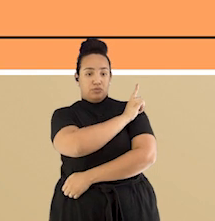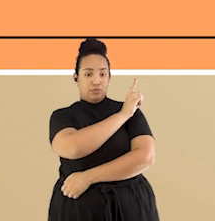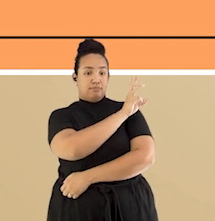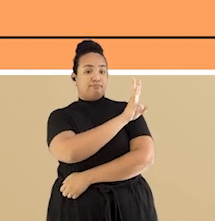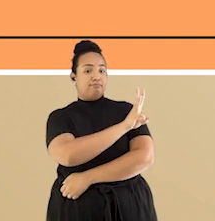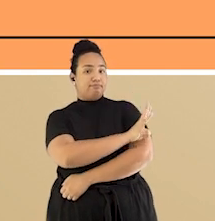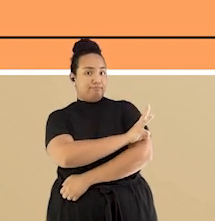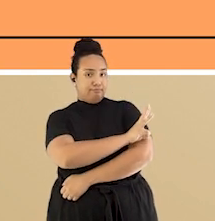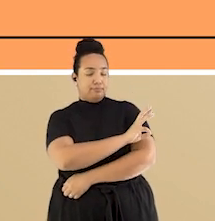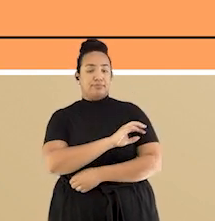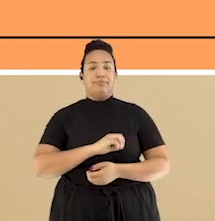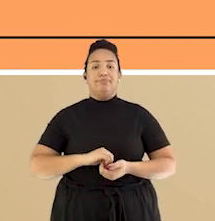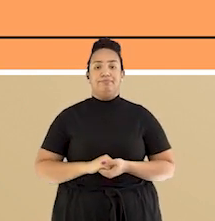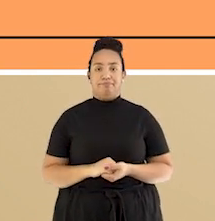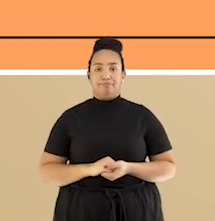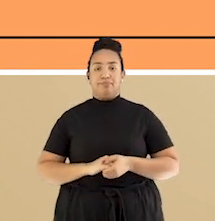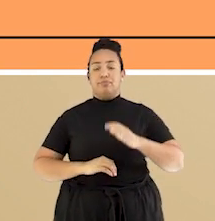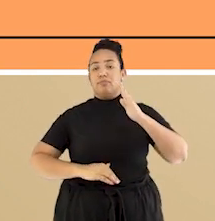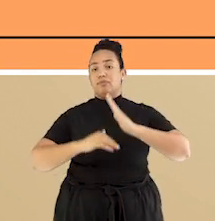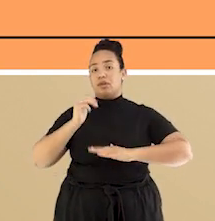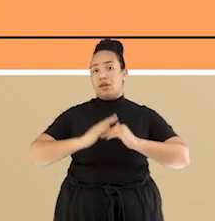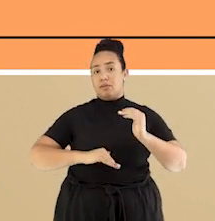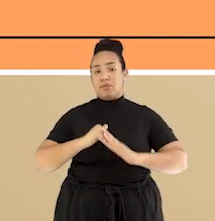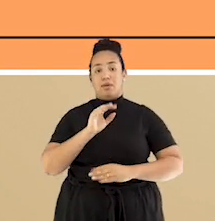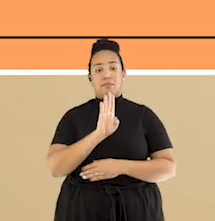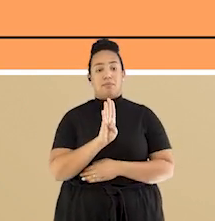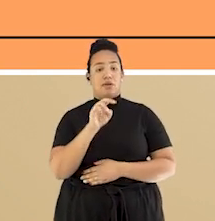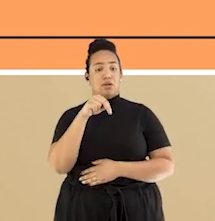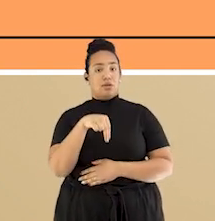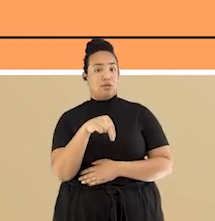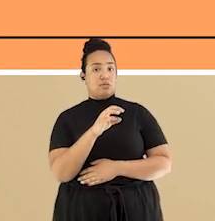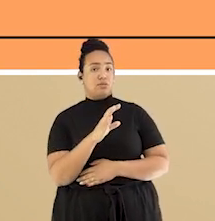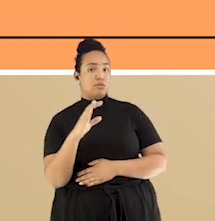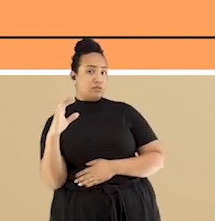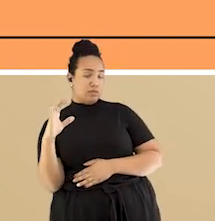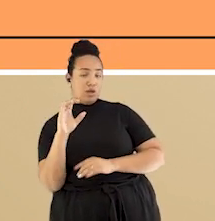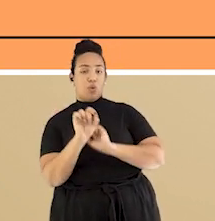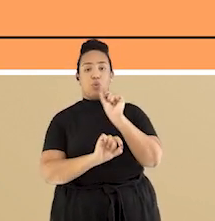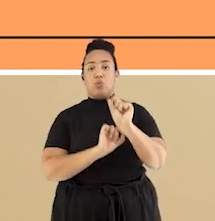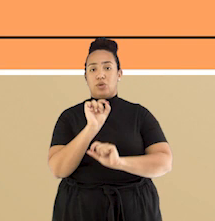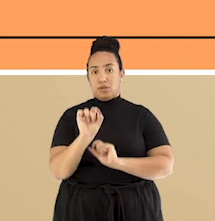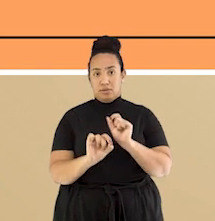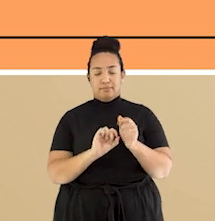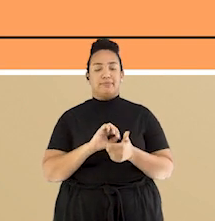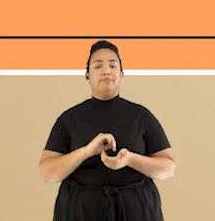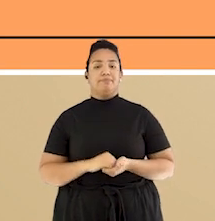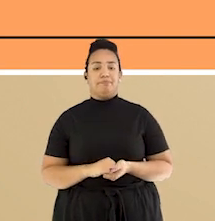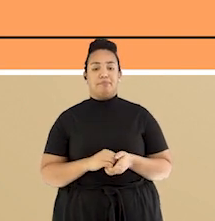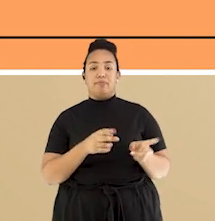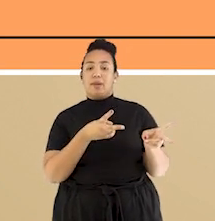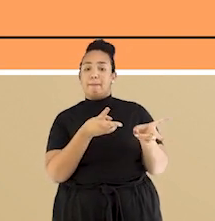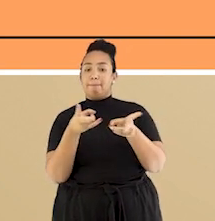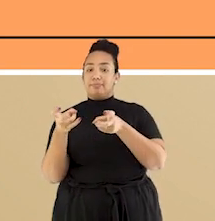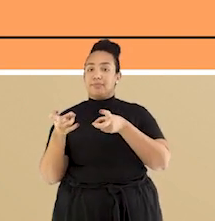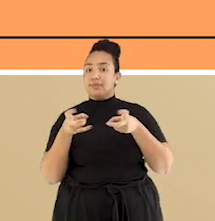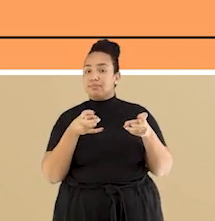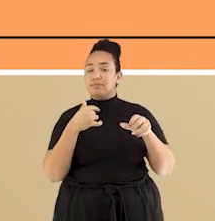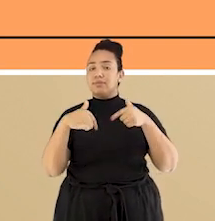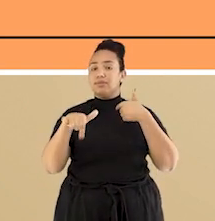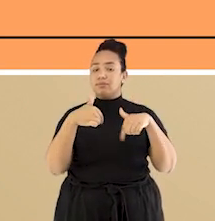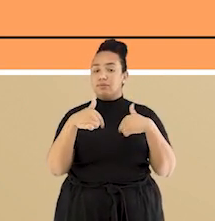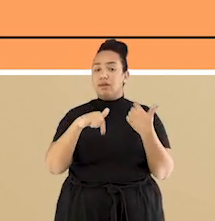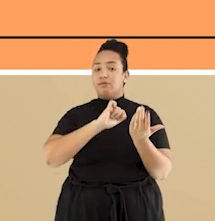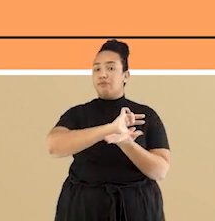ensino fundamental. A habilidade da BNCC que será trabalhada hoje é identificar diferentes formas de